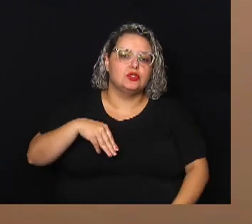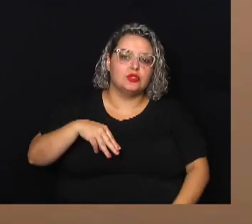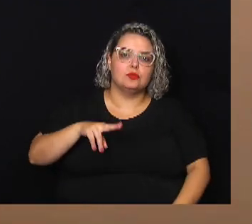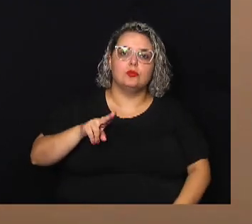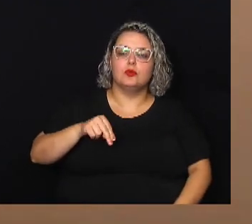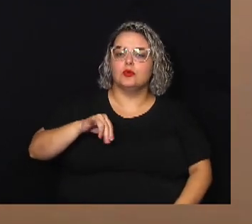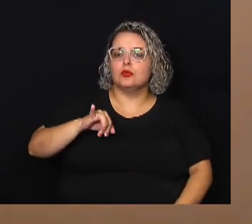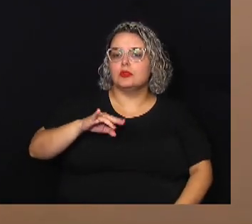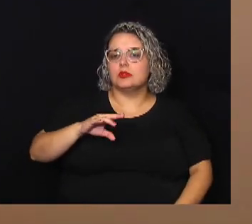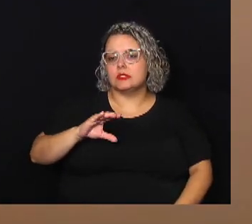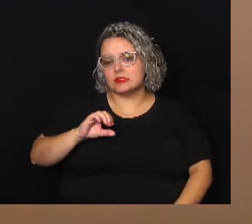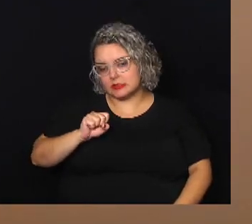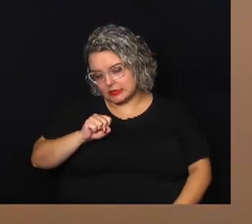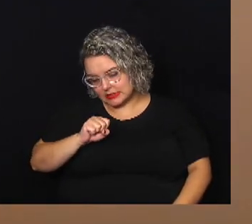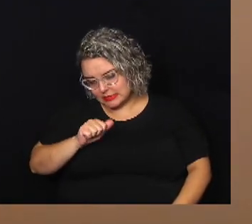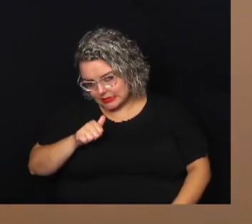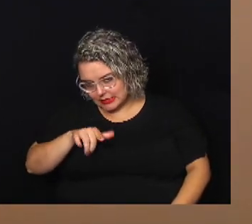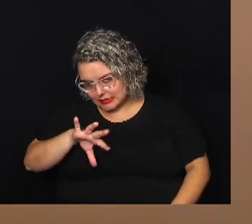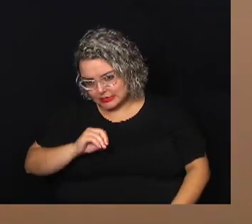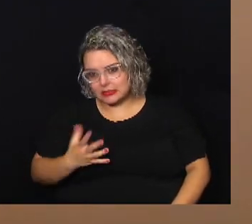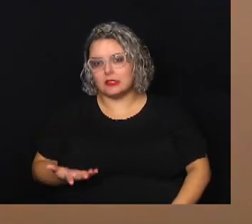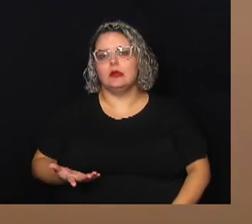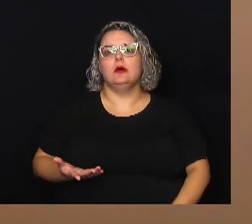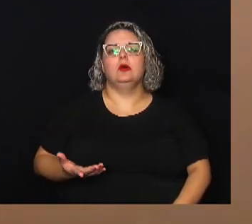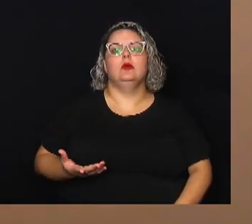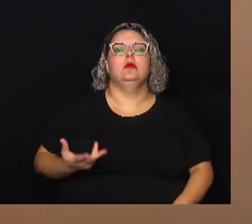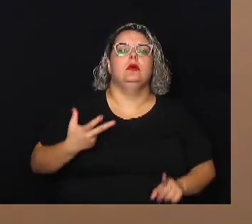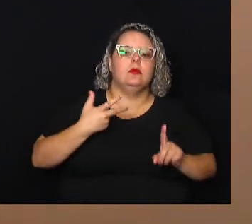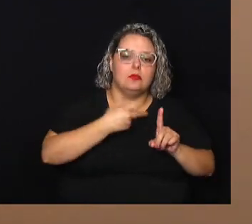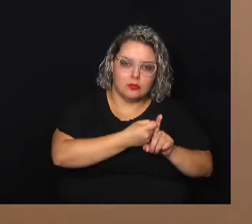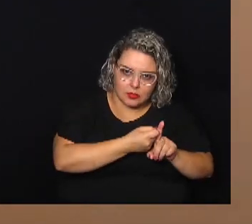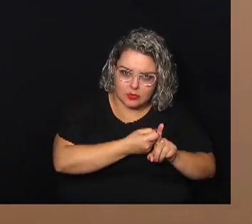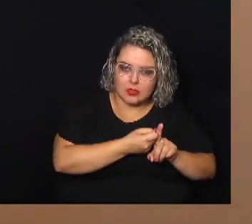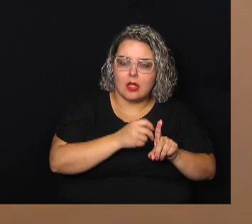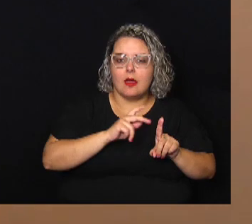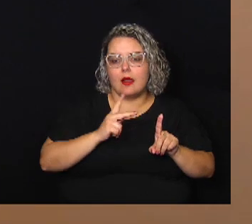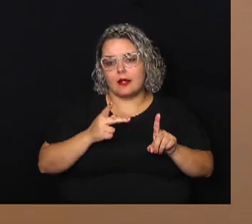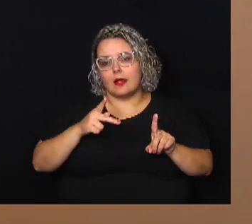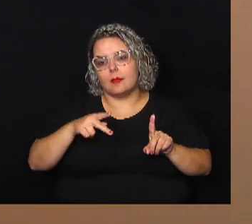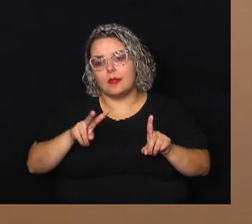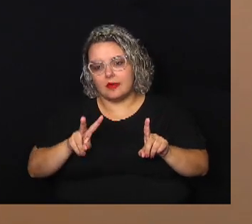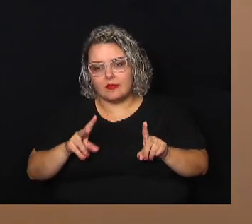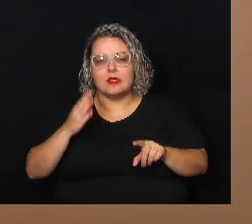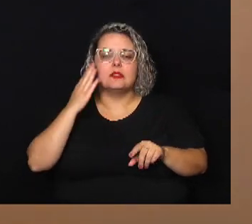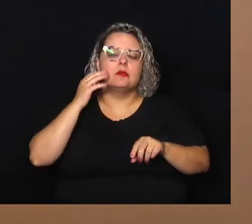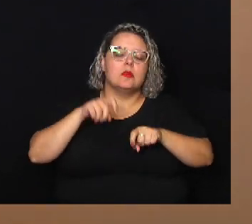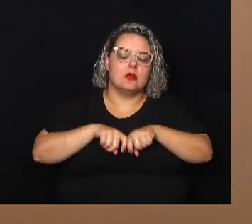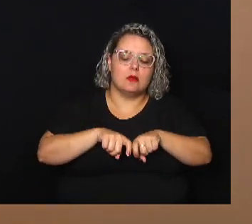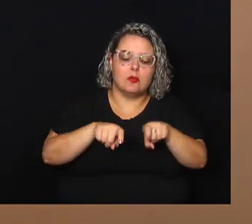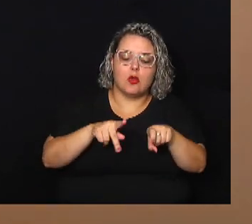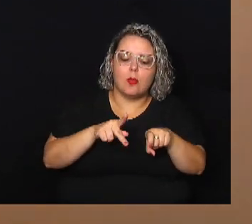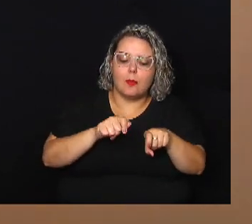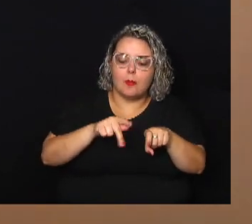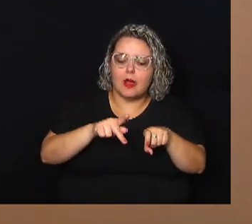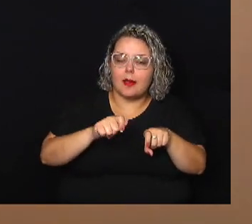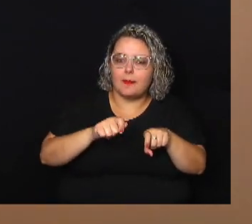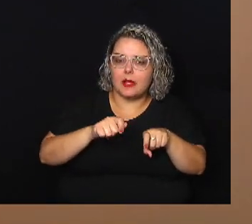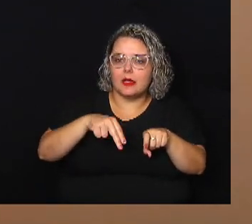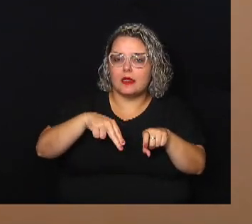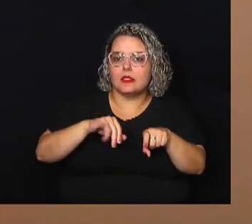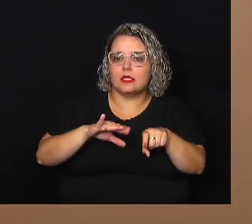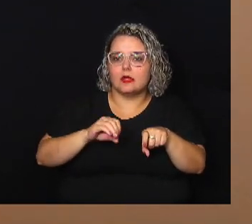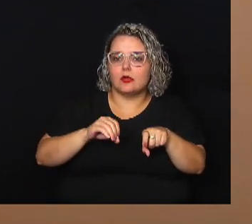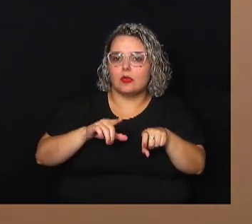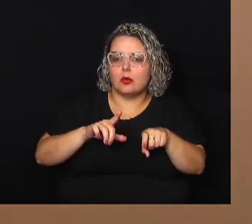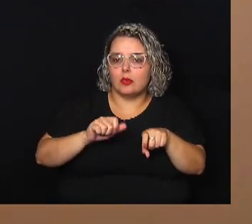contra HPV, mesmo nós sabemos do Papa Nicolau, com exame de colposcopia, nós